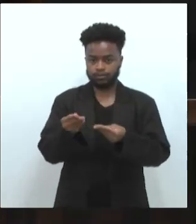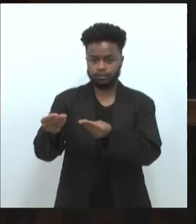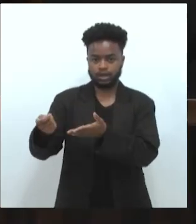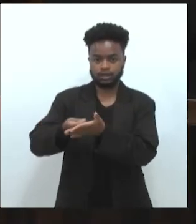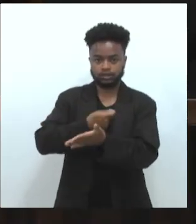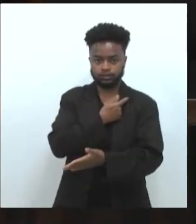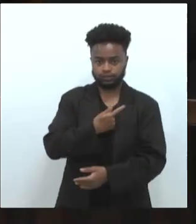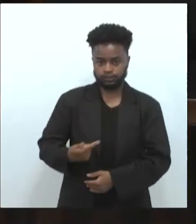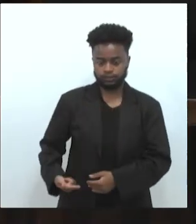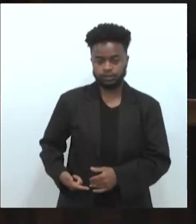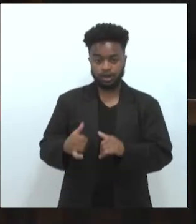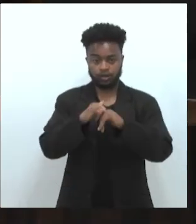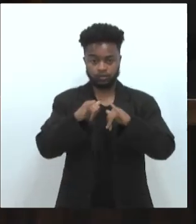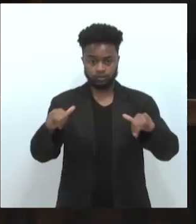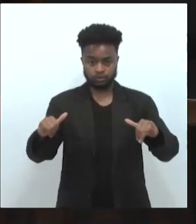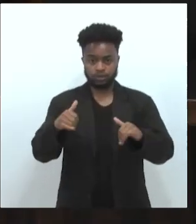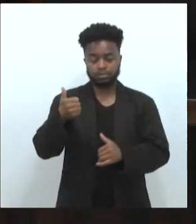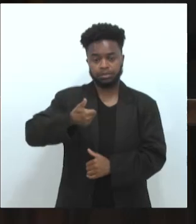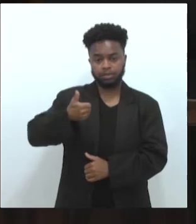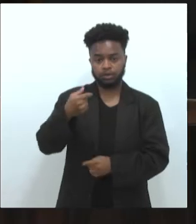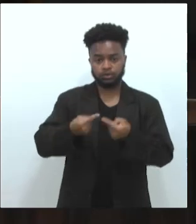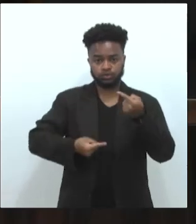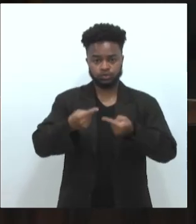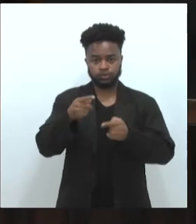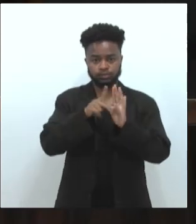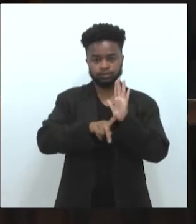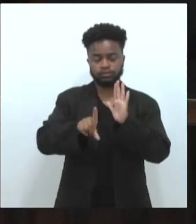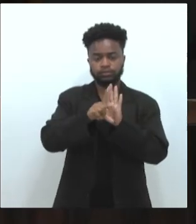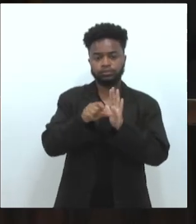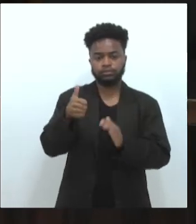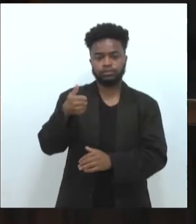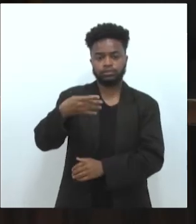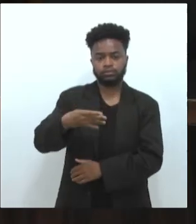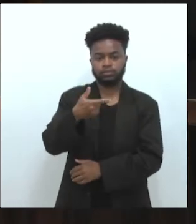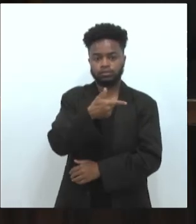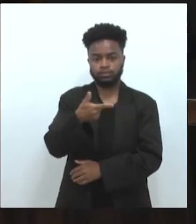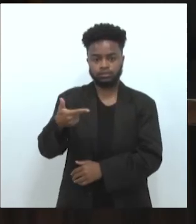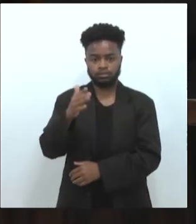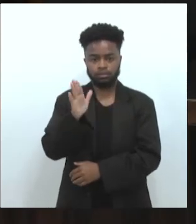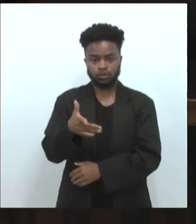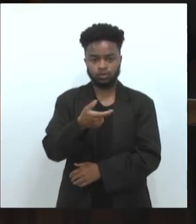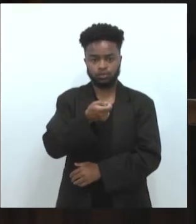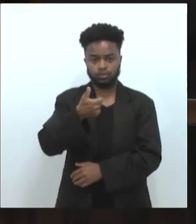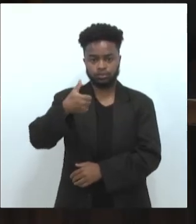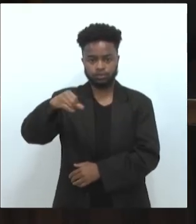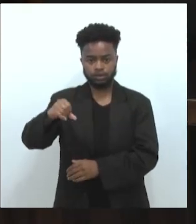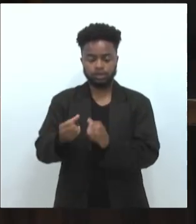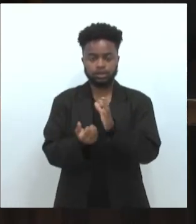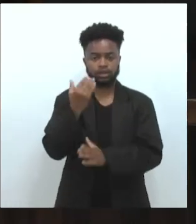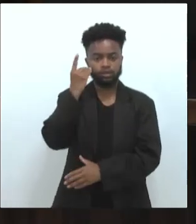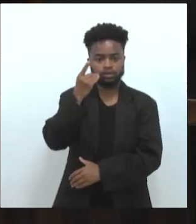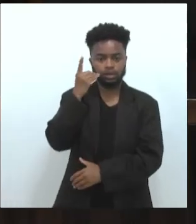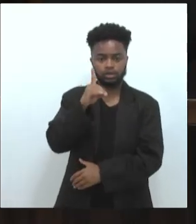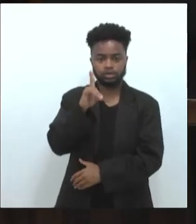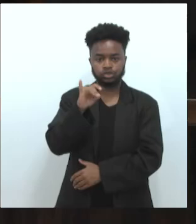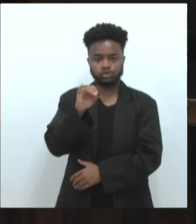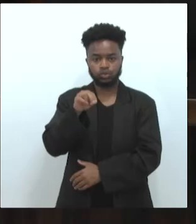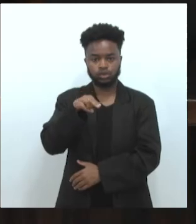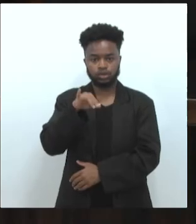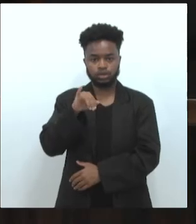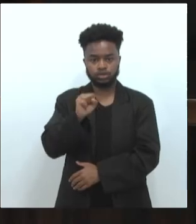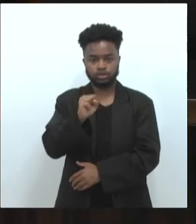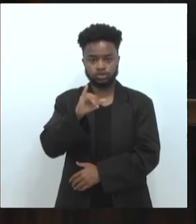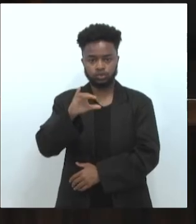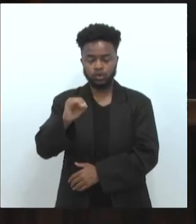autógrafo. Anuncio. Em primeira discussão, projeto de lei 1422 de 19, de autoria do deputado Dionísio Lins, que dispõe